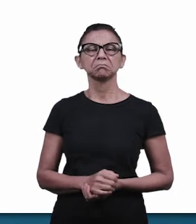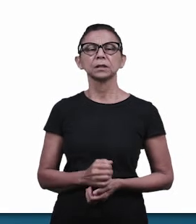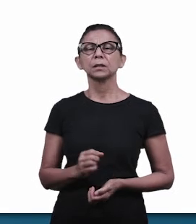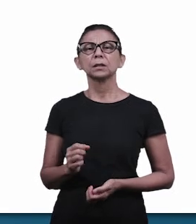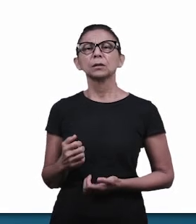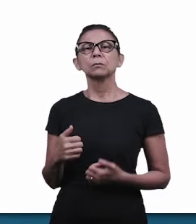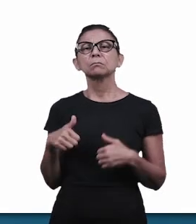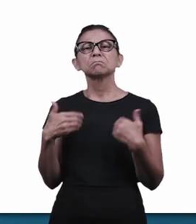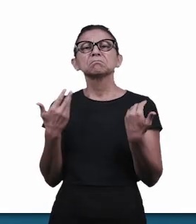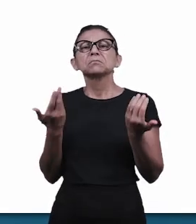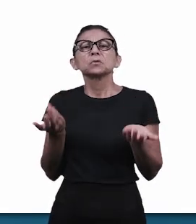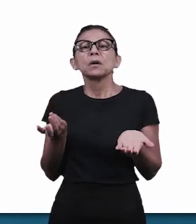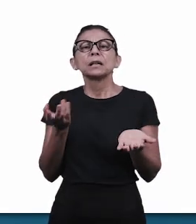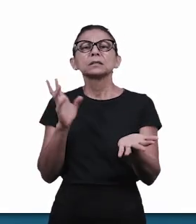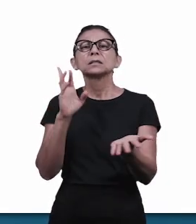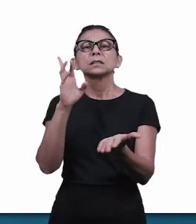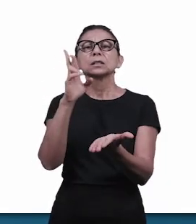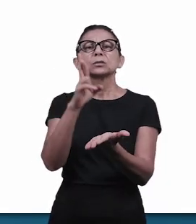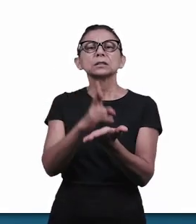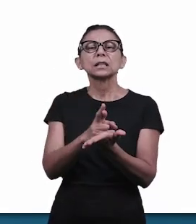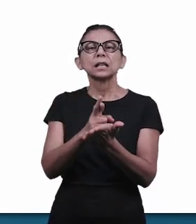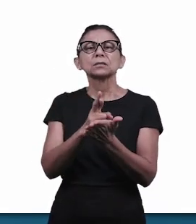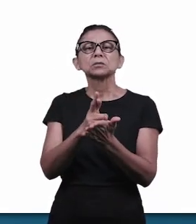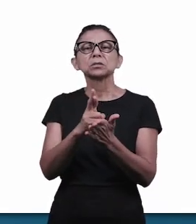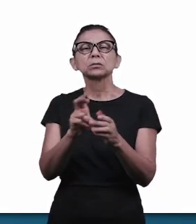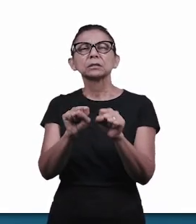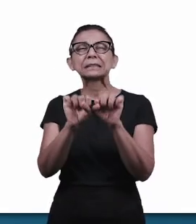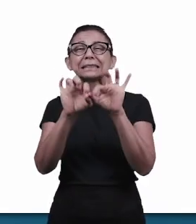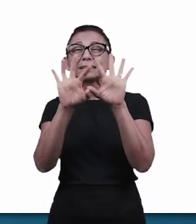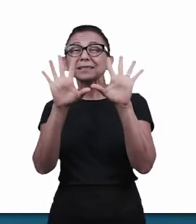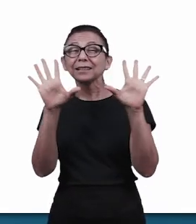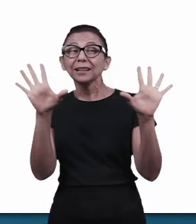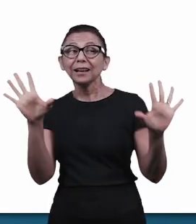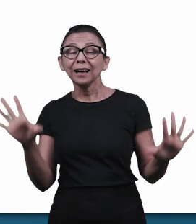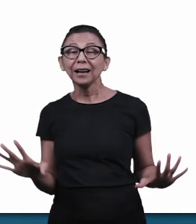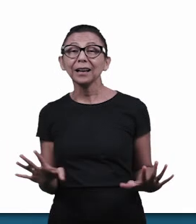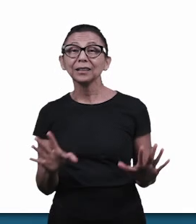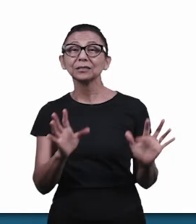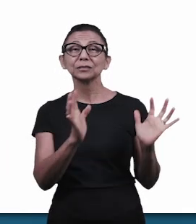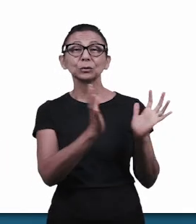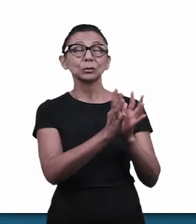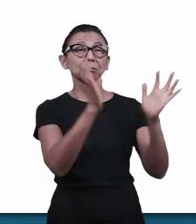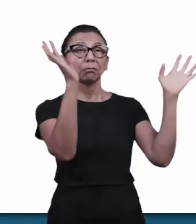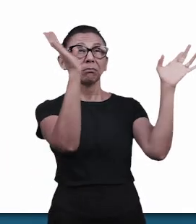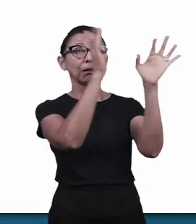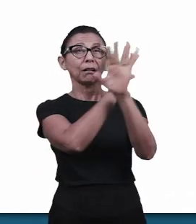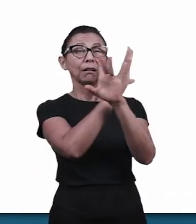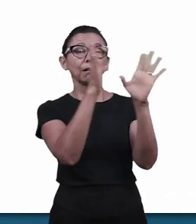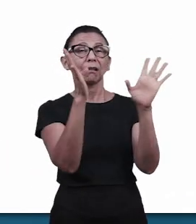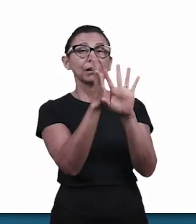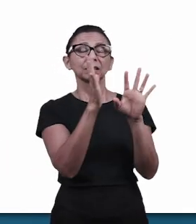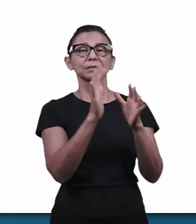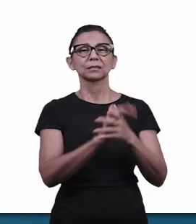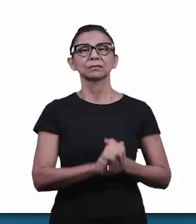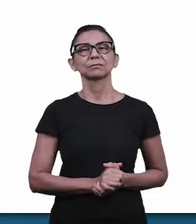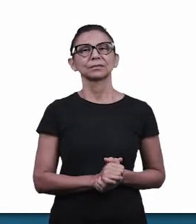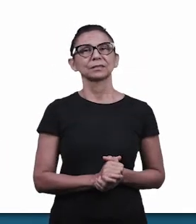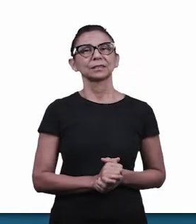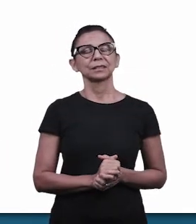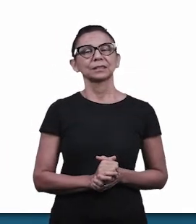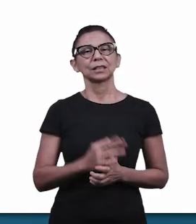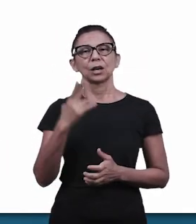os resultados que ficaram evidenciados na falta de vigilância e descaso ao convite do